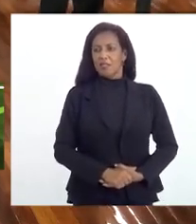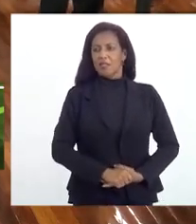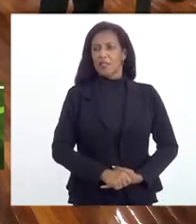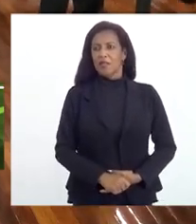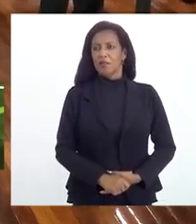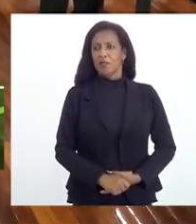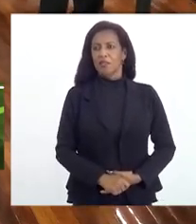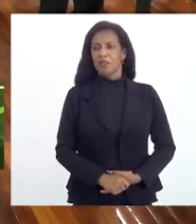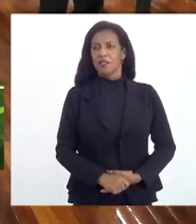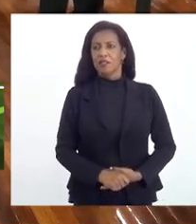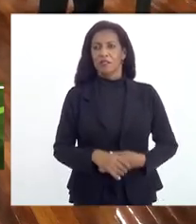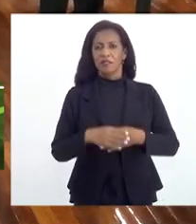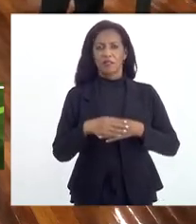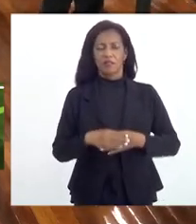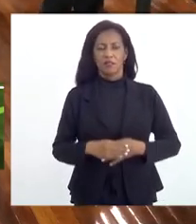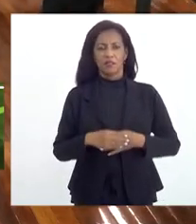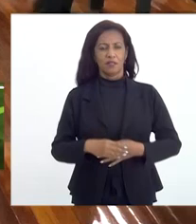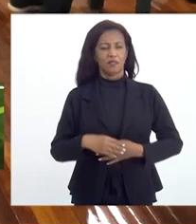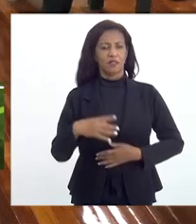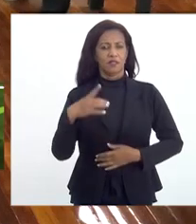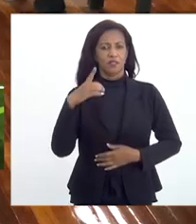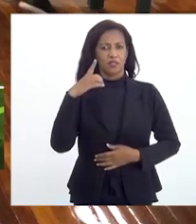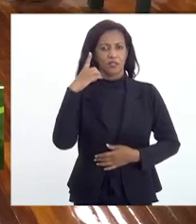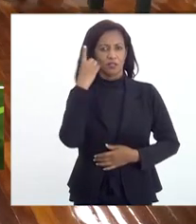Saudar o deputado Marcelo Dino.